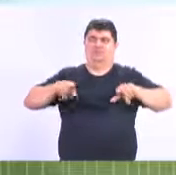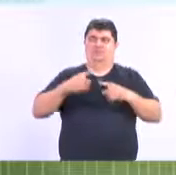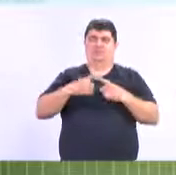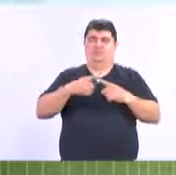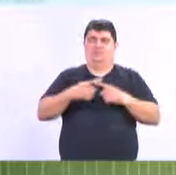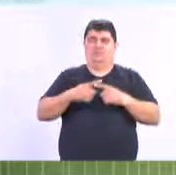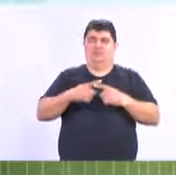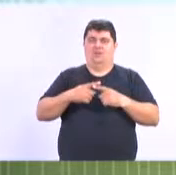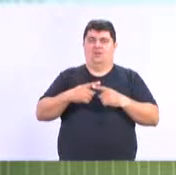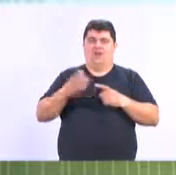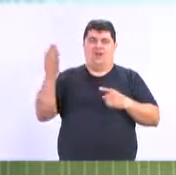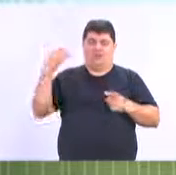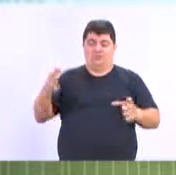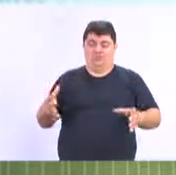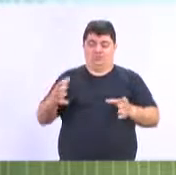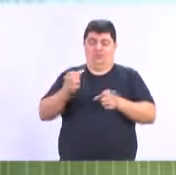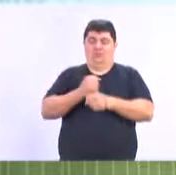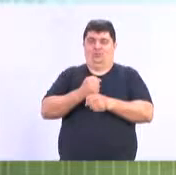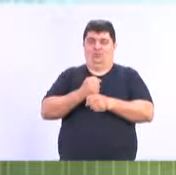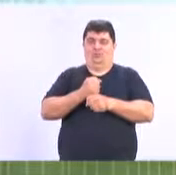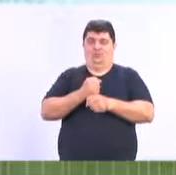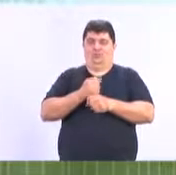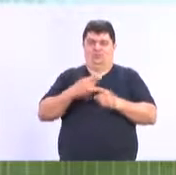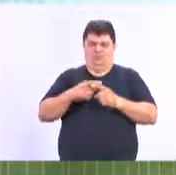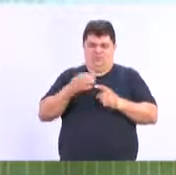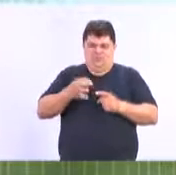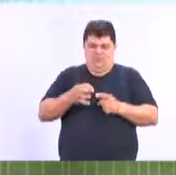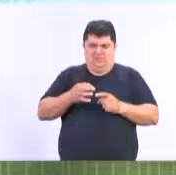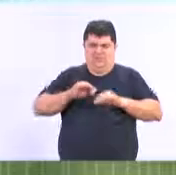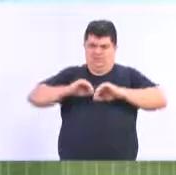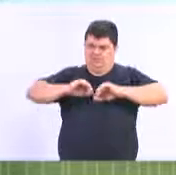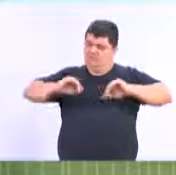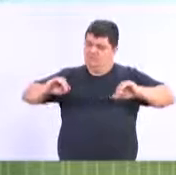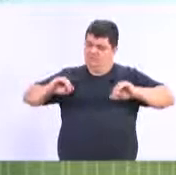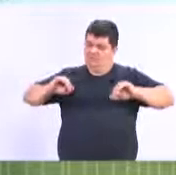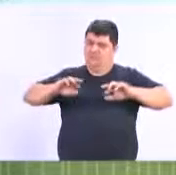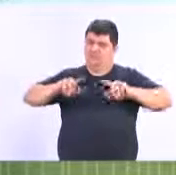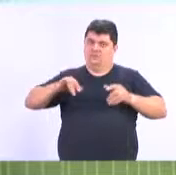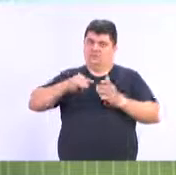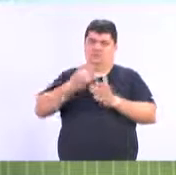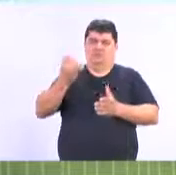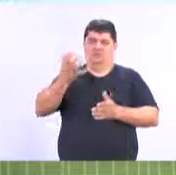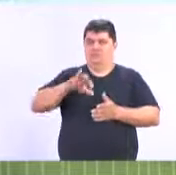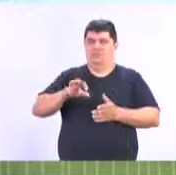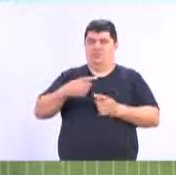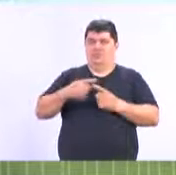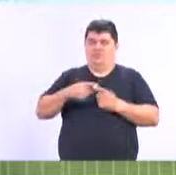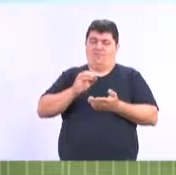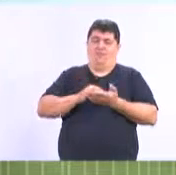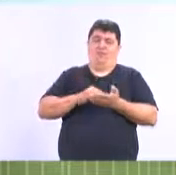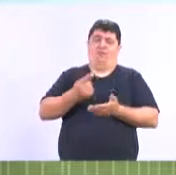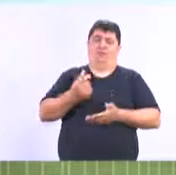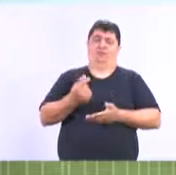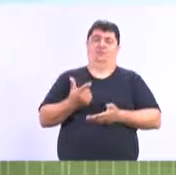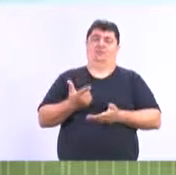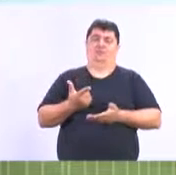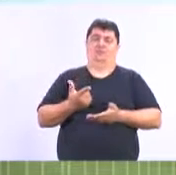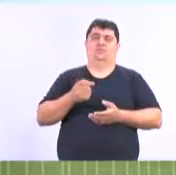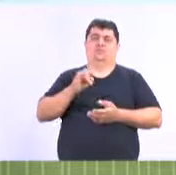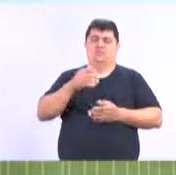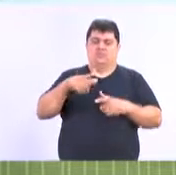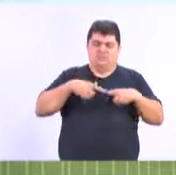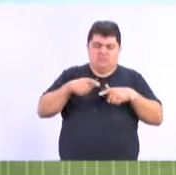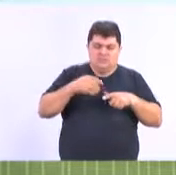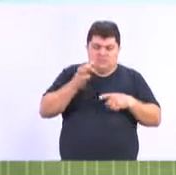Porque não é natural nenhuma empresa querer pagar juros. Ela paga juros por causa da ineficiência de caixa. E se a gente trabalhar direitinho